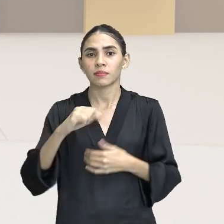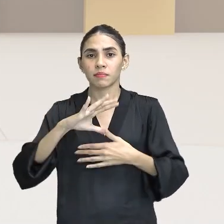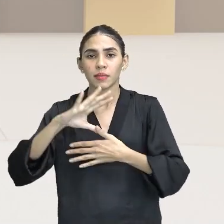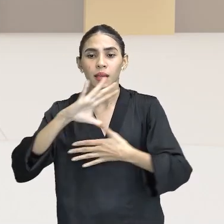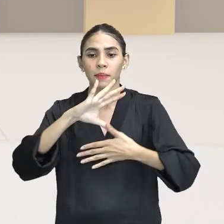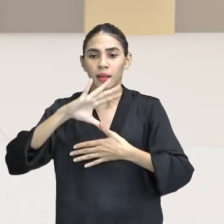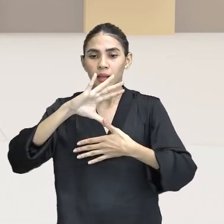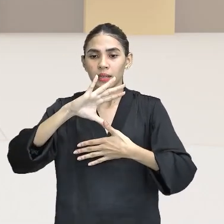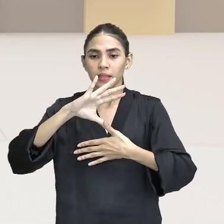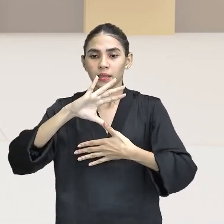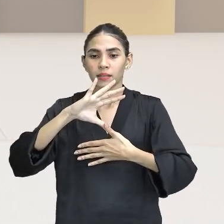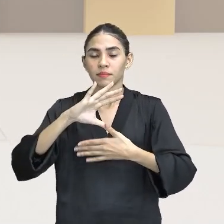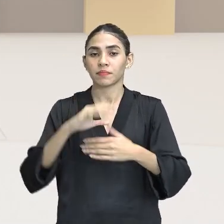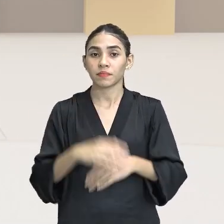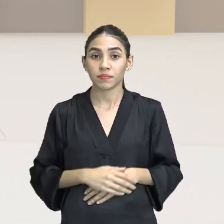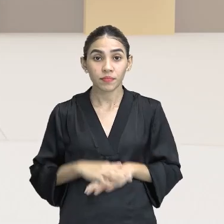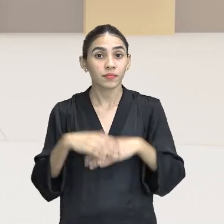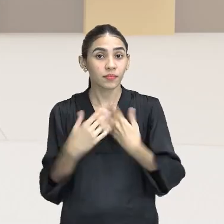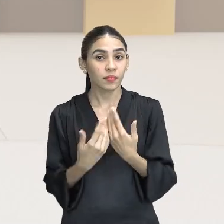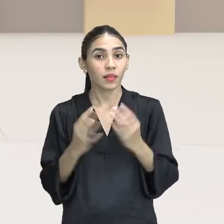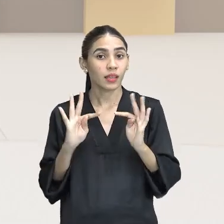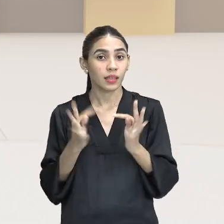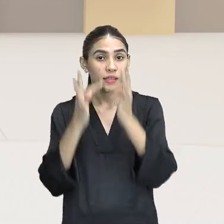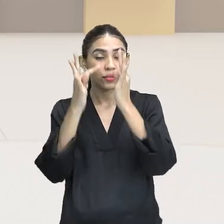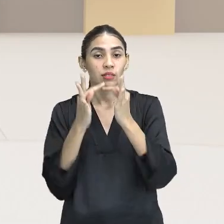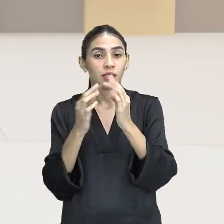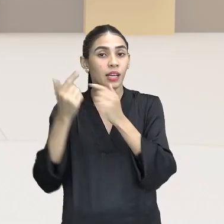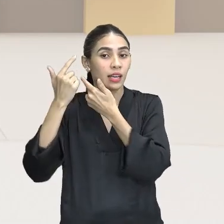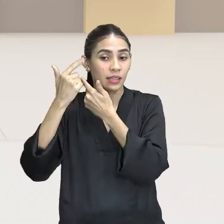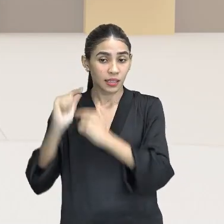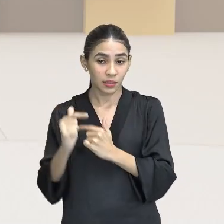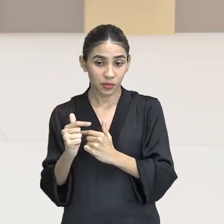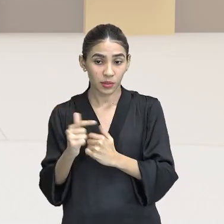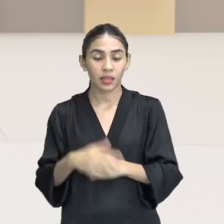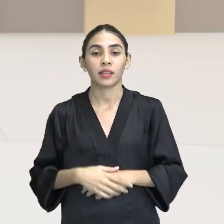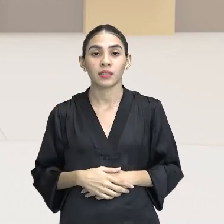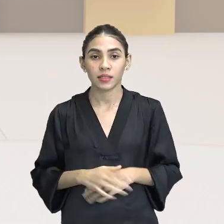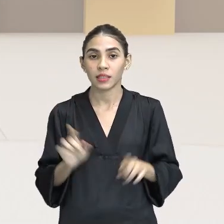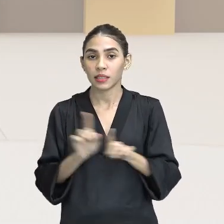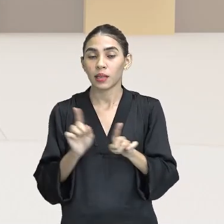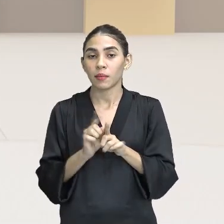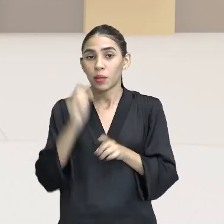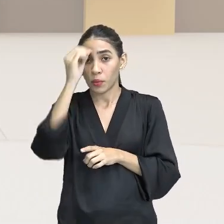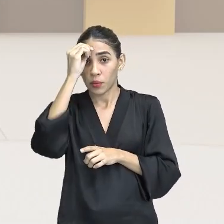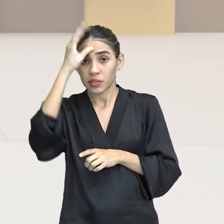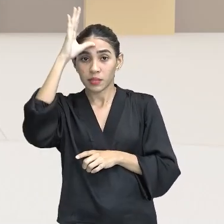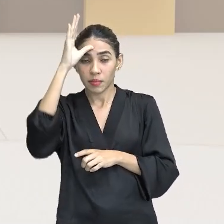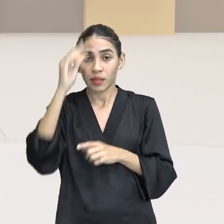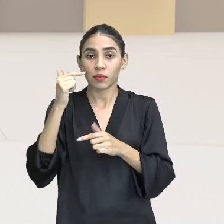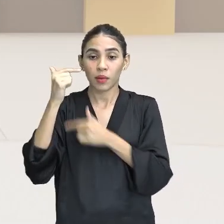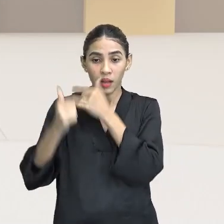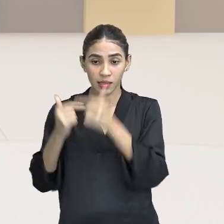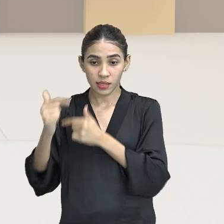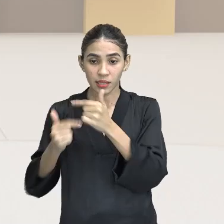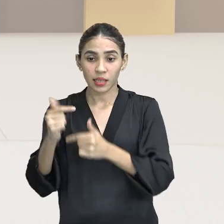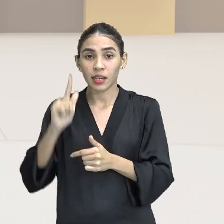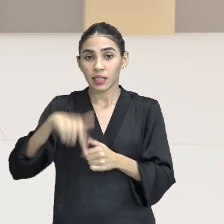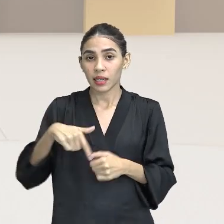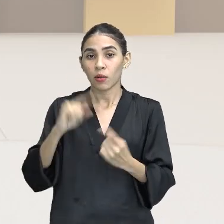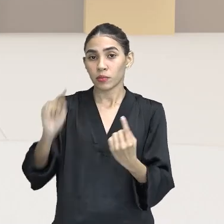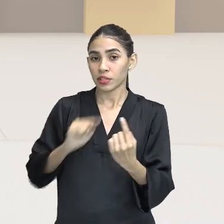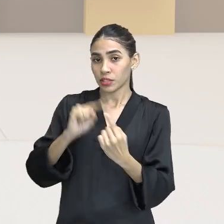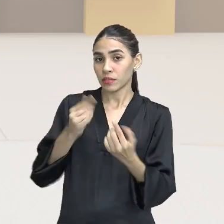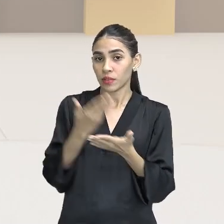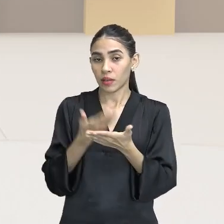Aqui na América também, né? Falando nessas tecnologias tradicionais, nesses saberes ancestrais, que é o objetivo aqui da